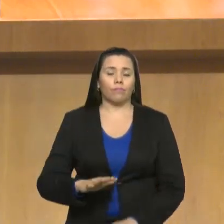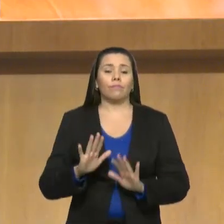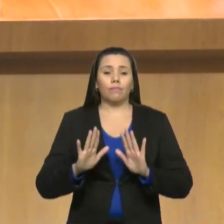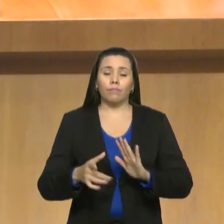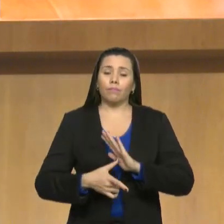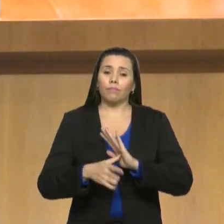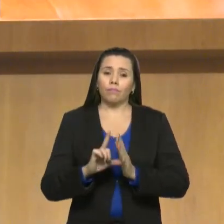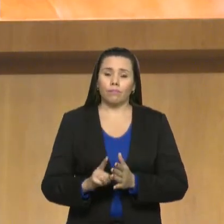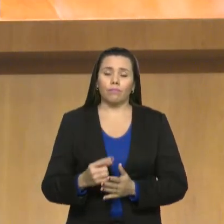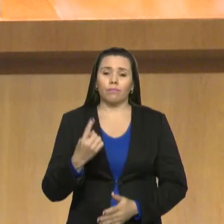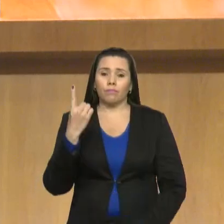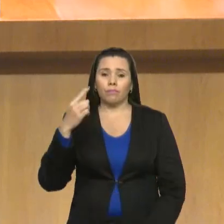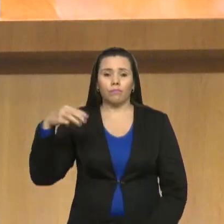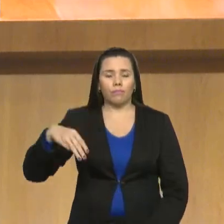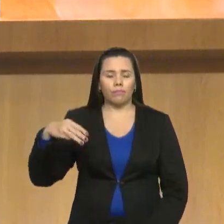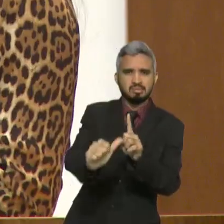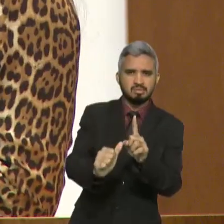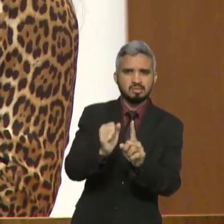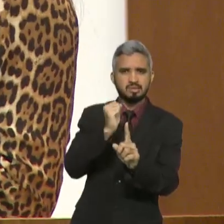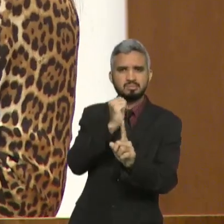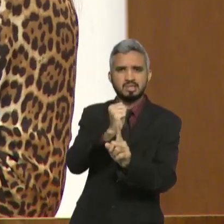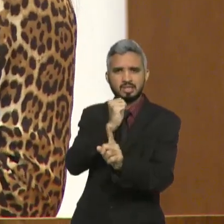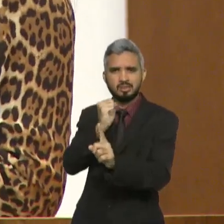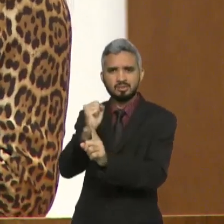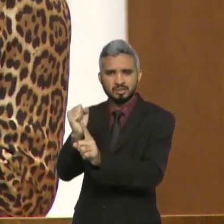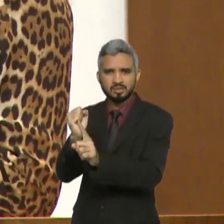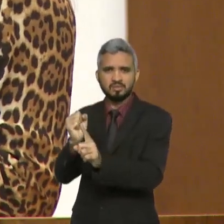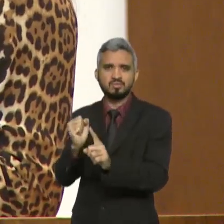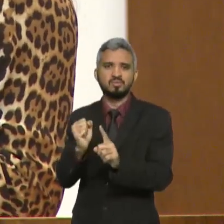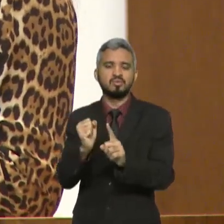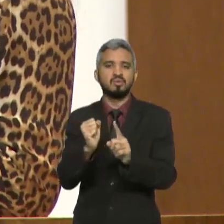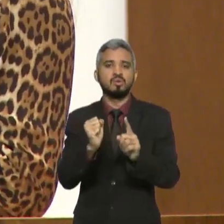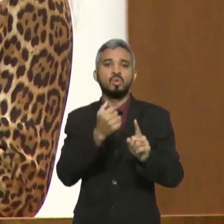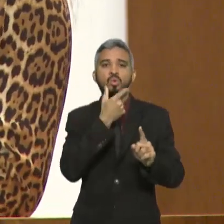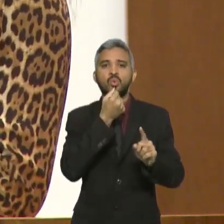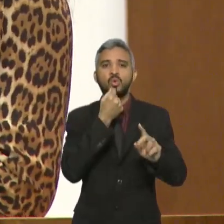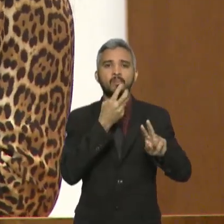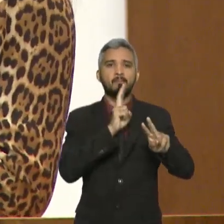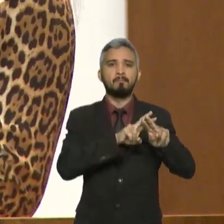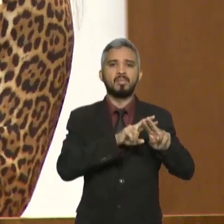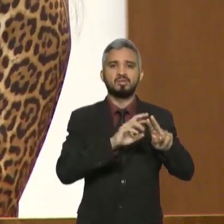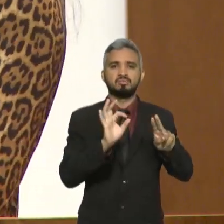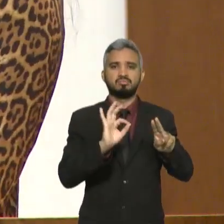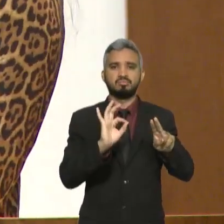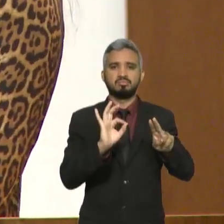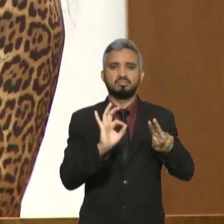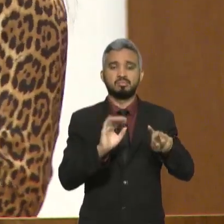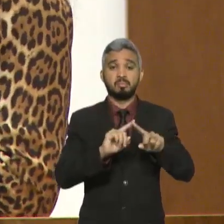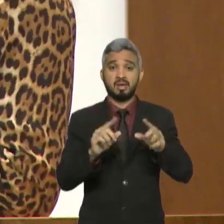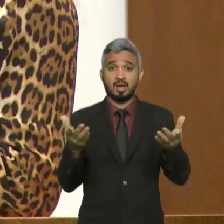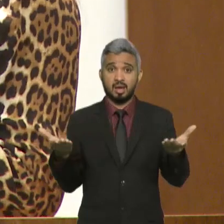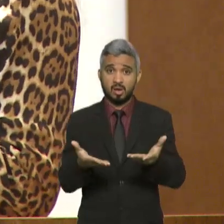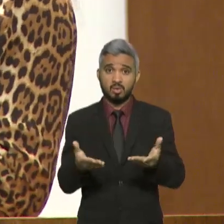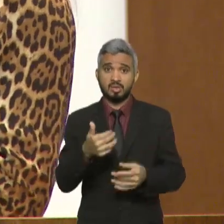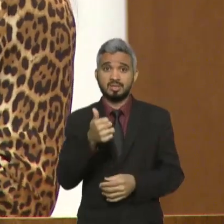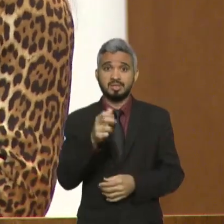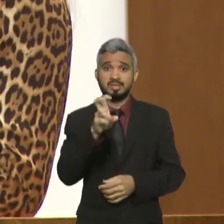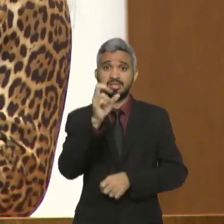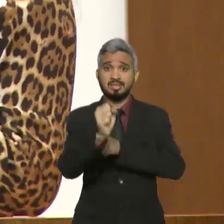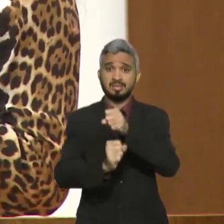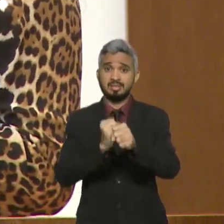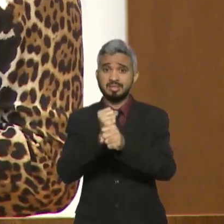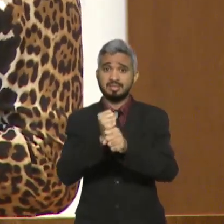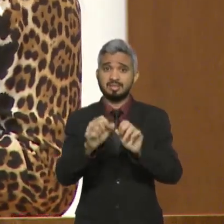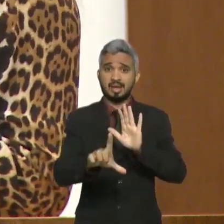aprovou o projeto de lei do o cultivo que inclui o absorvente íntimo como item da cesta básica o que garante